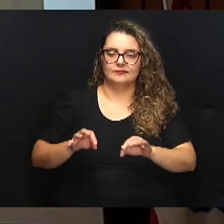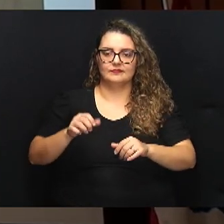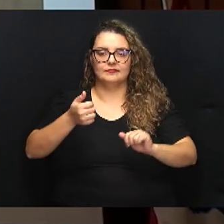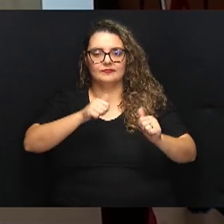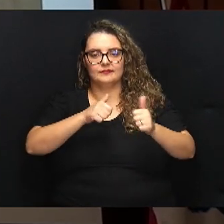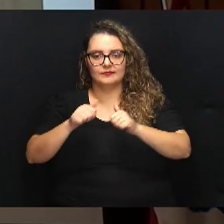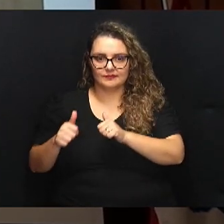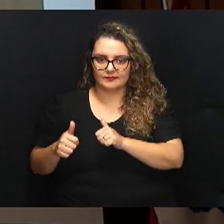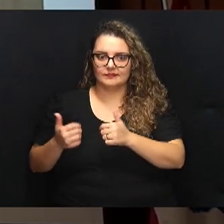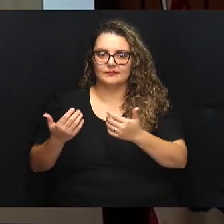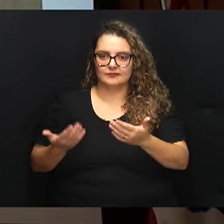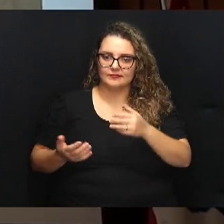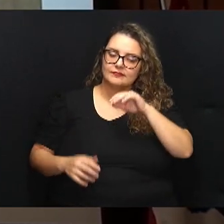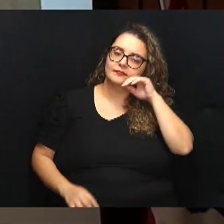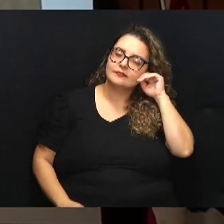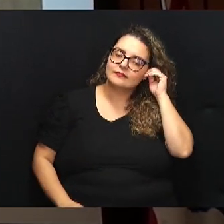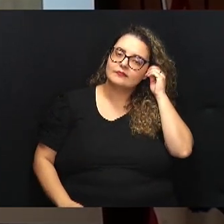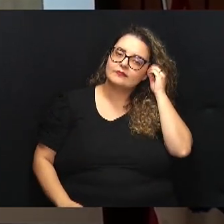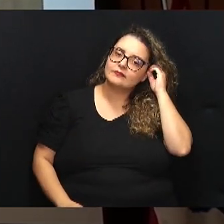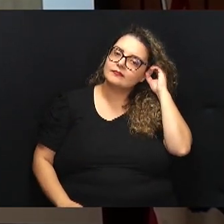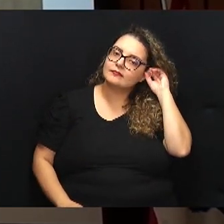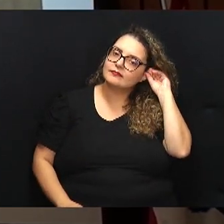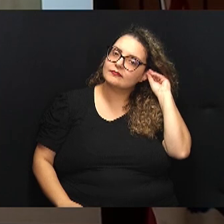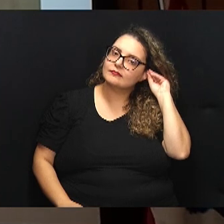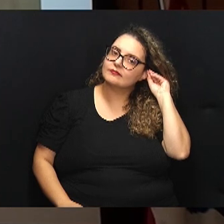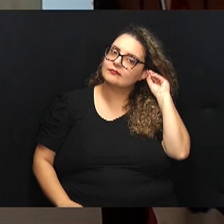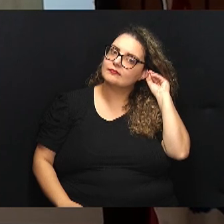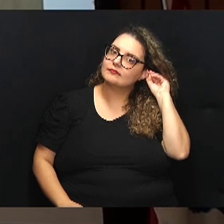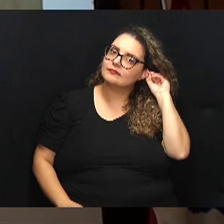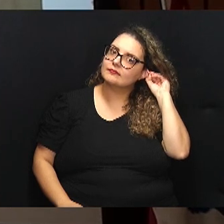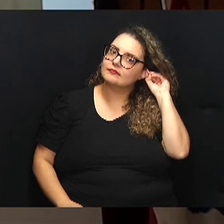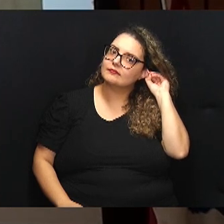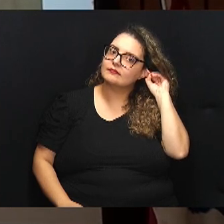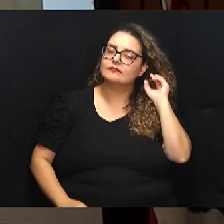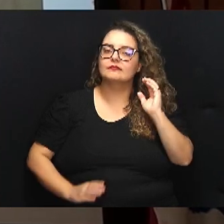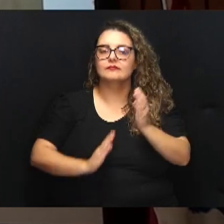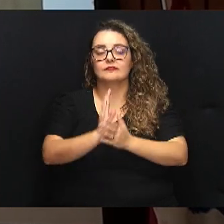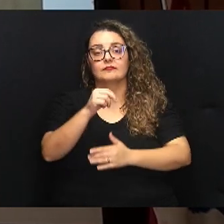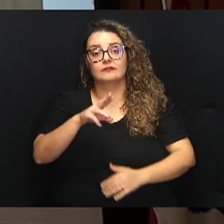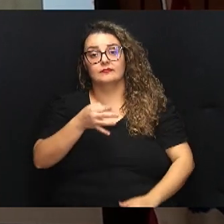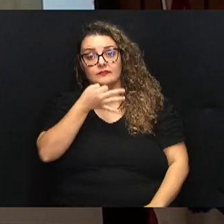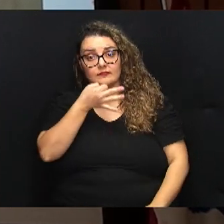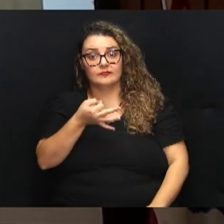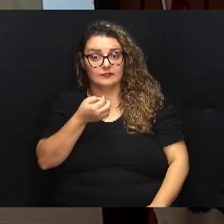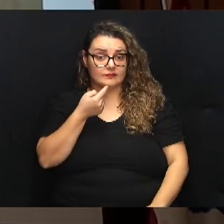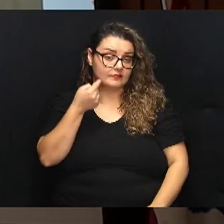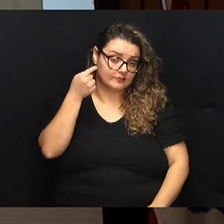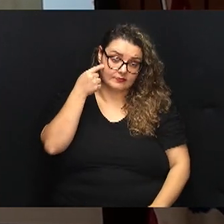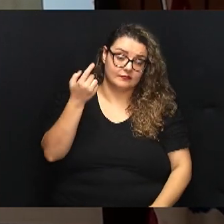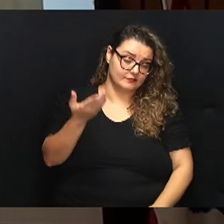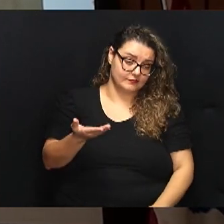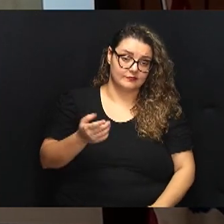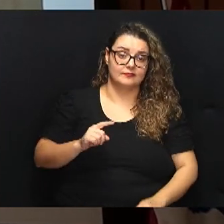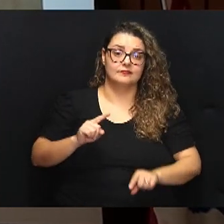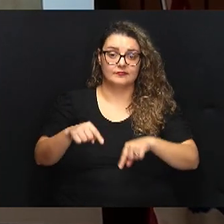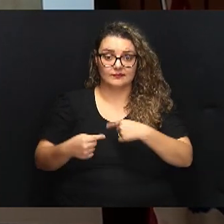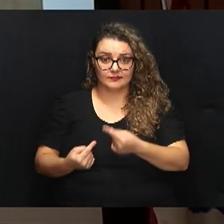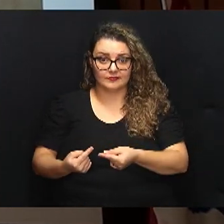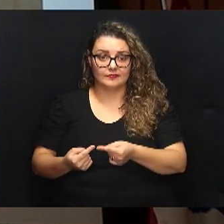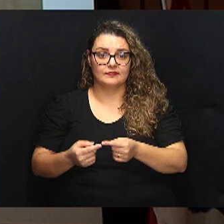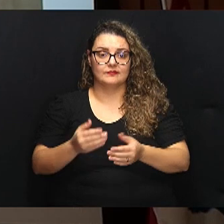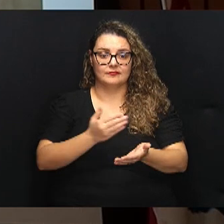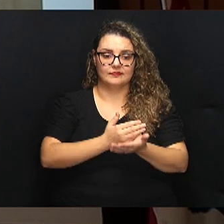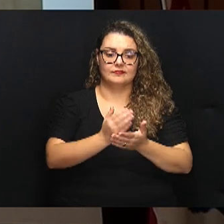avaliar, aprovar ou sugerir alguma adequação, e aí na sequência eles vão com isso já começar